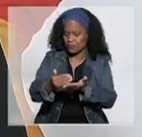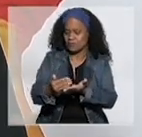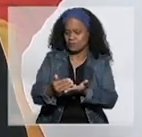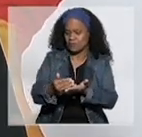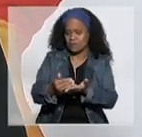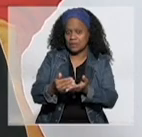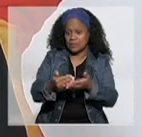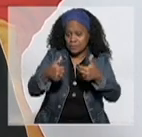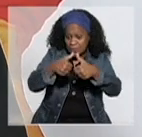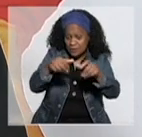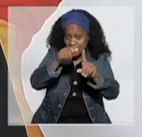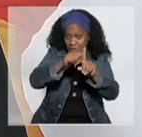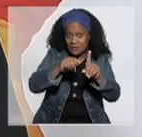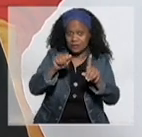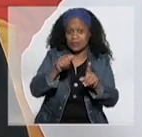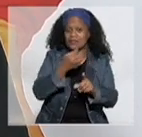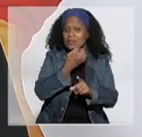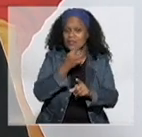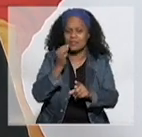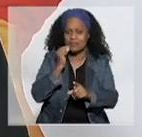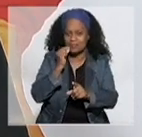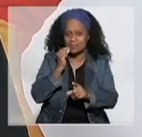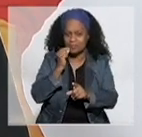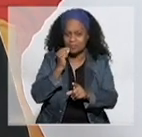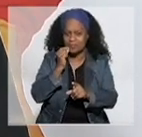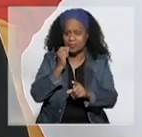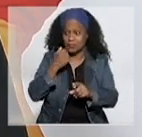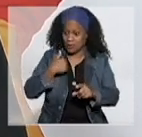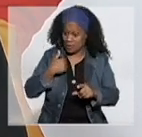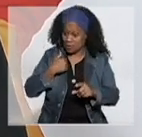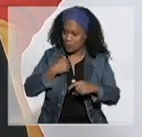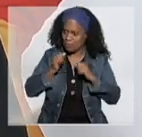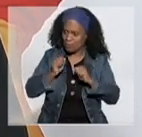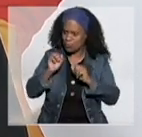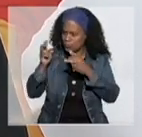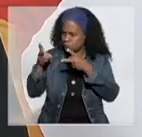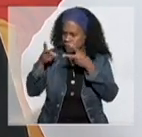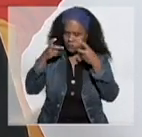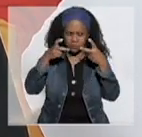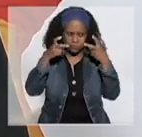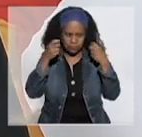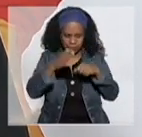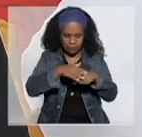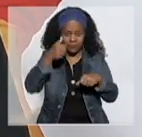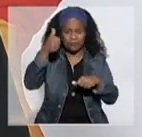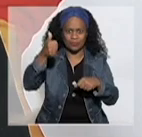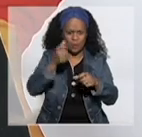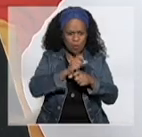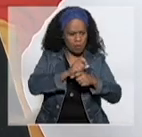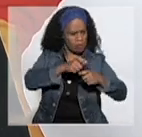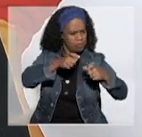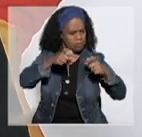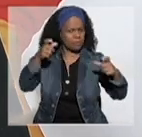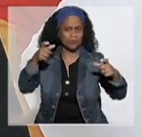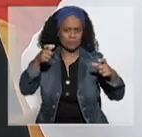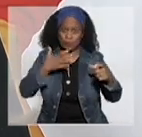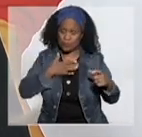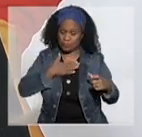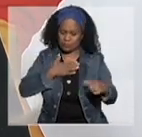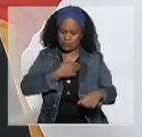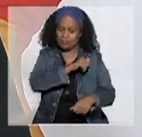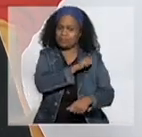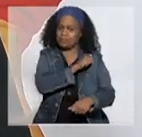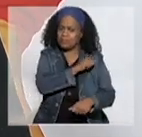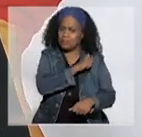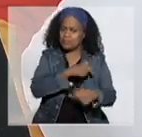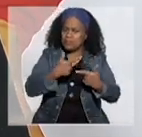Candy disse, a gente começou o trabalho, tipo, em setembro. Mas eu pude identificar, assim, uma melhora muito grande, assim, pelo menos nos